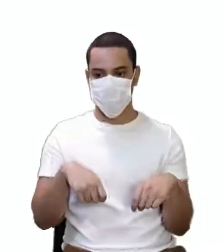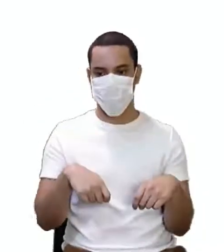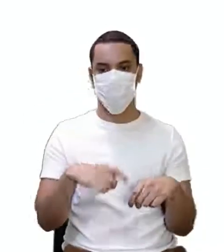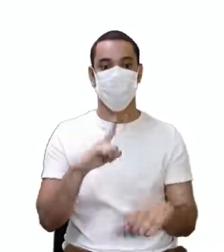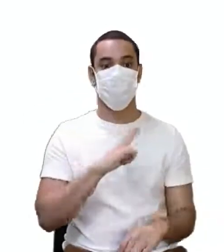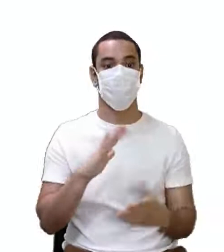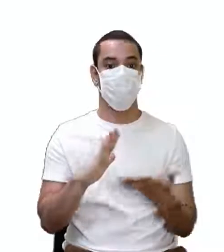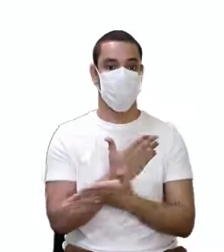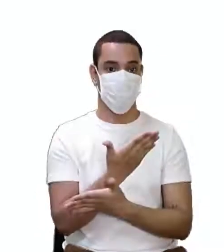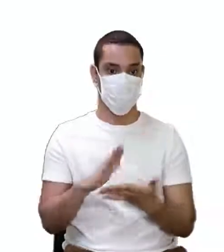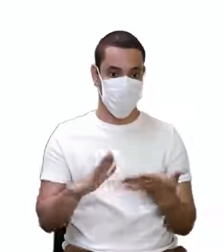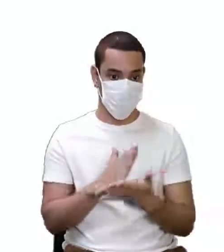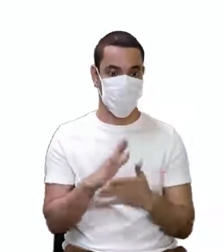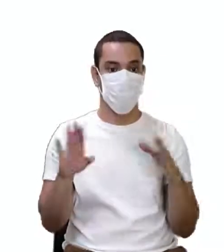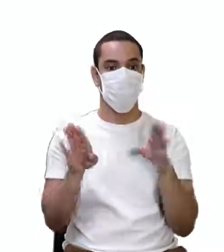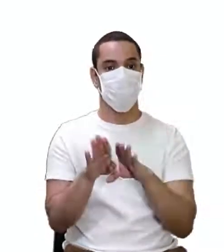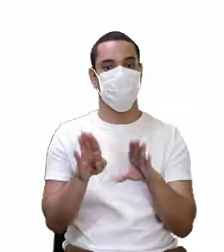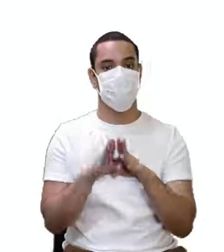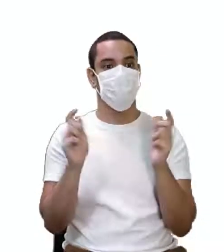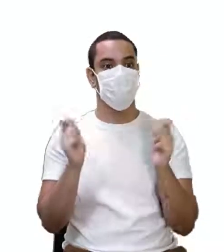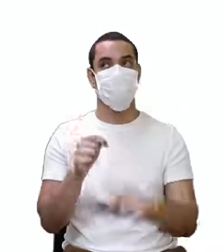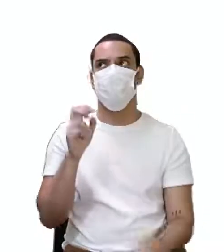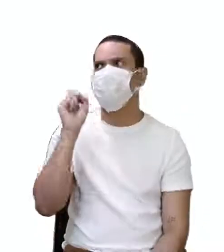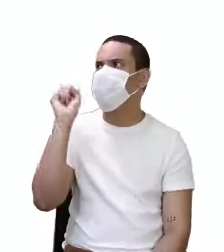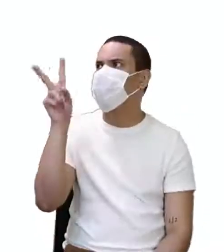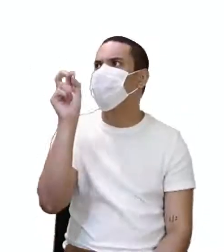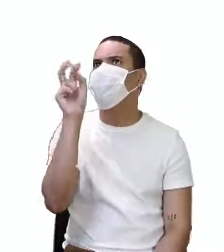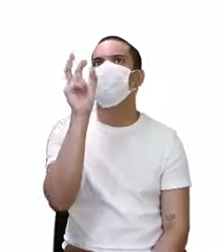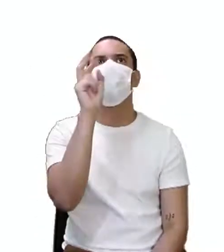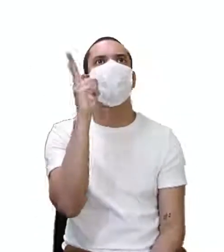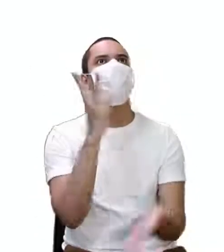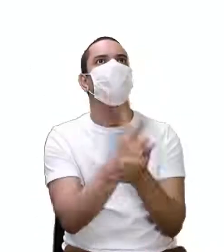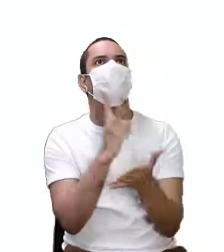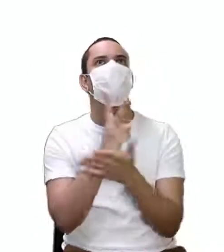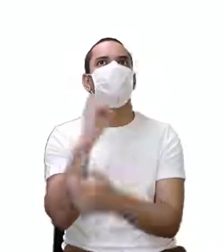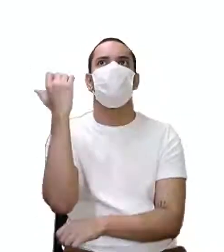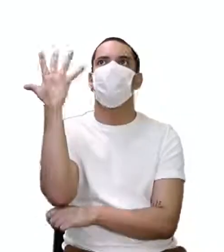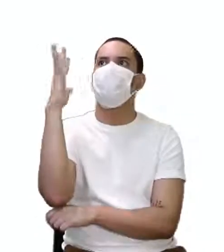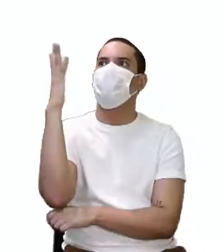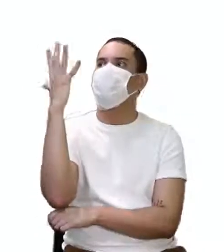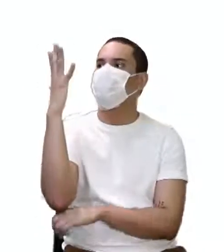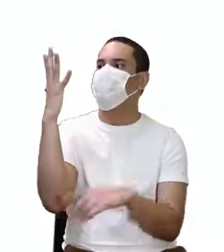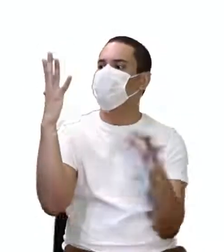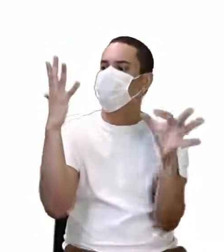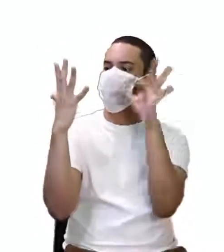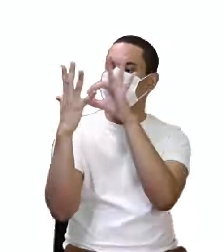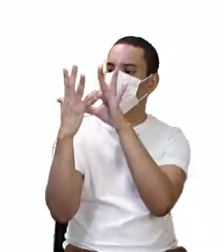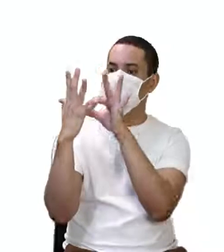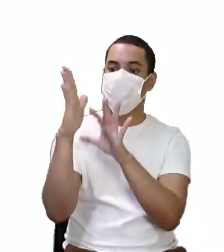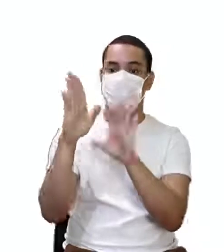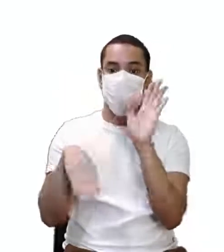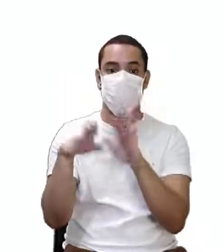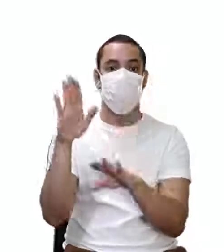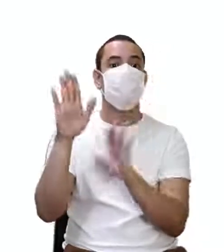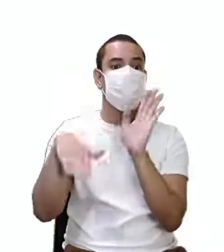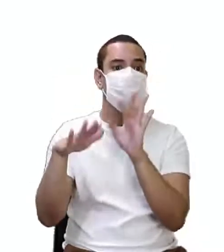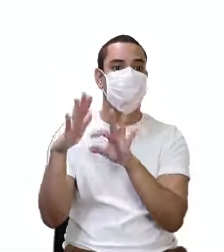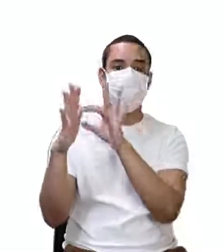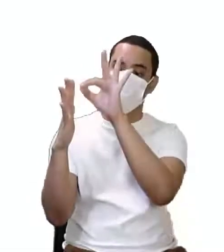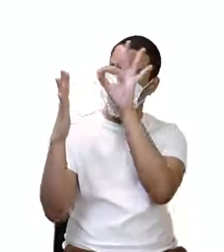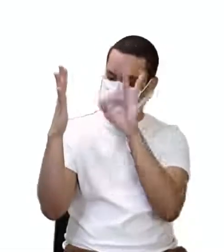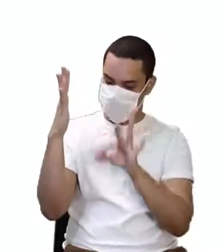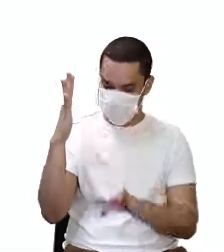Existem primatas que você vai ver sempre nas copas das árvores. Existem primatas que até descem